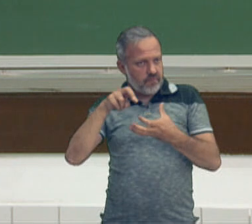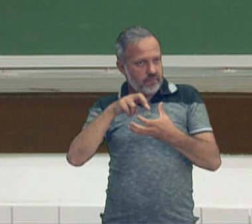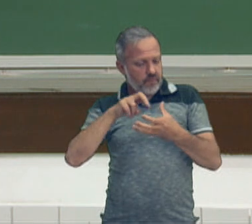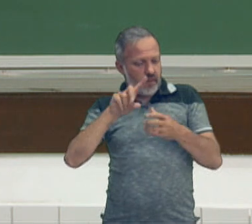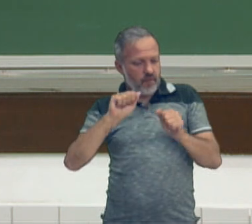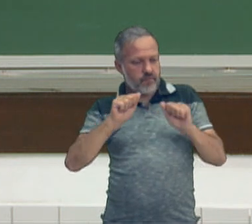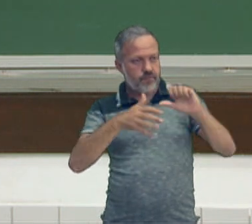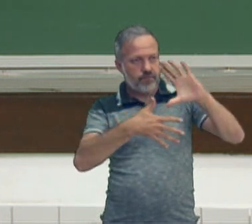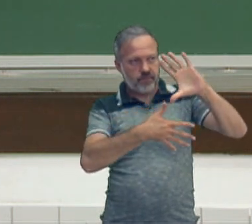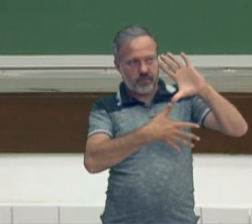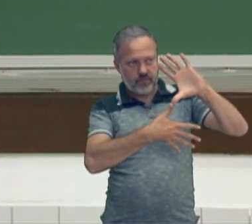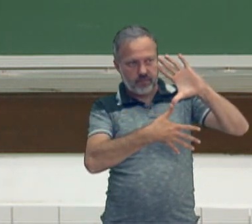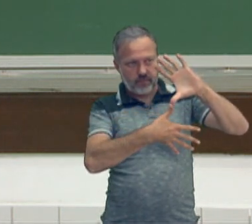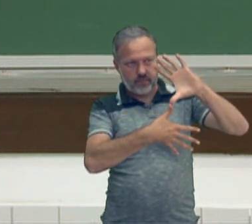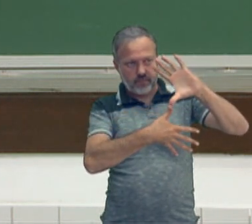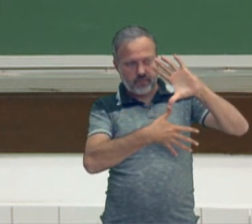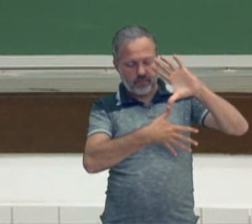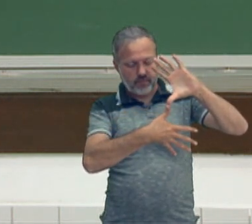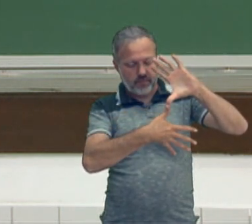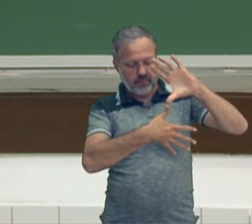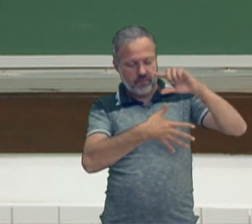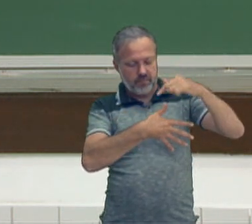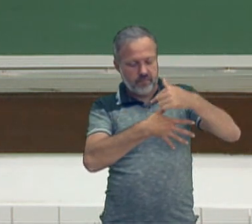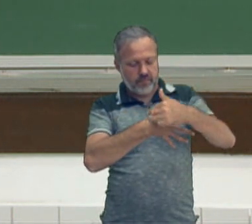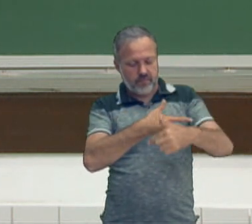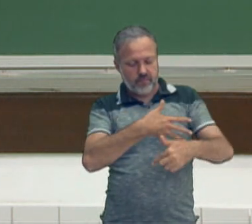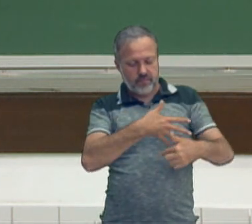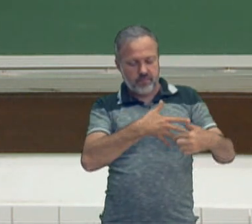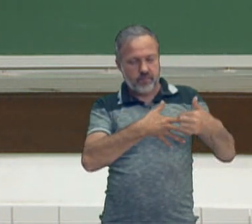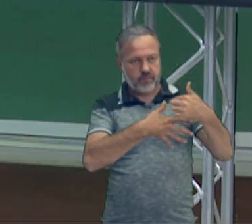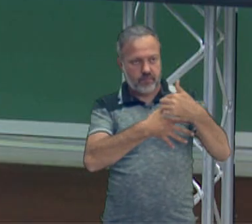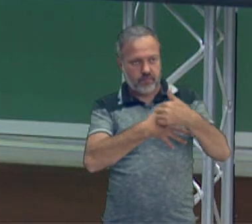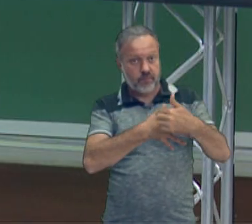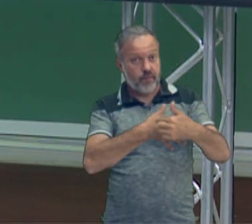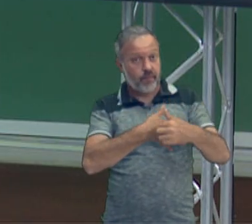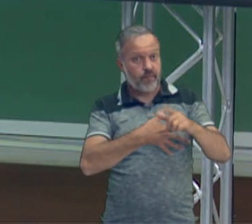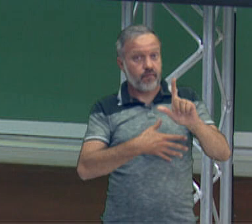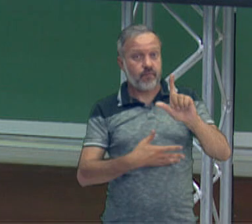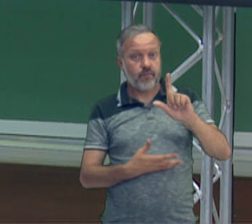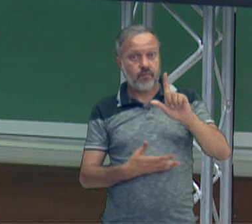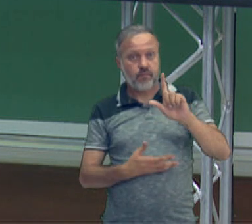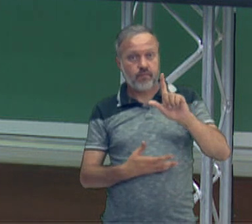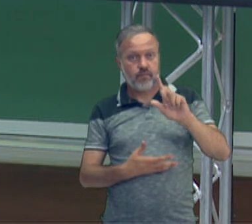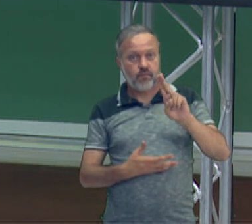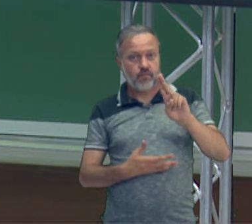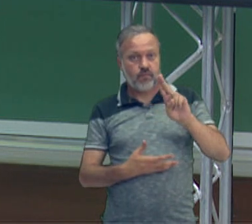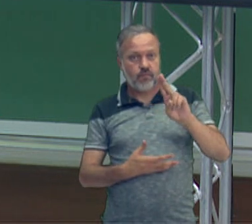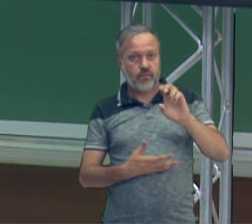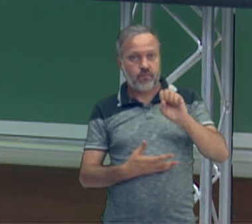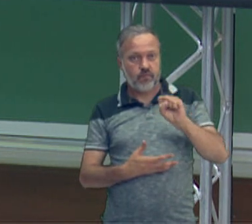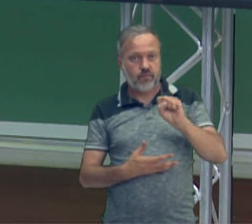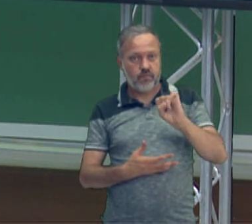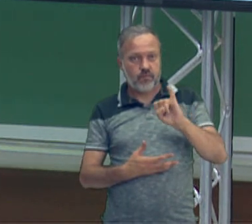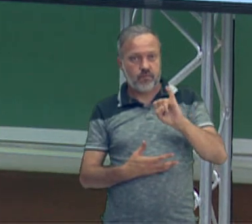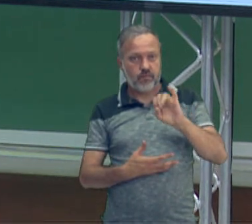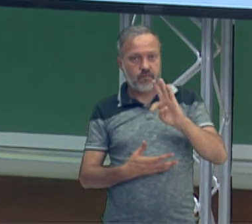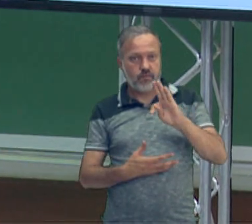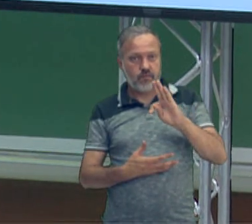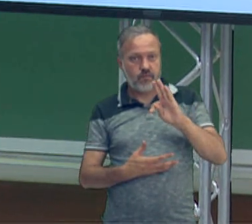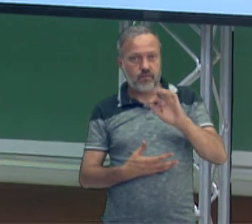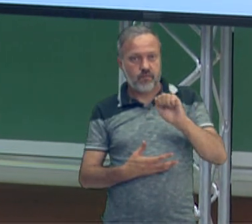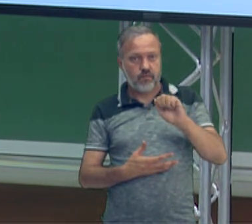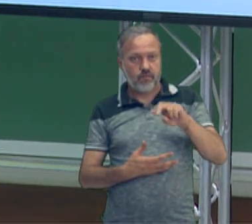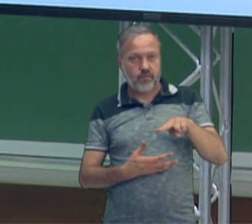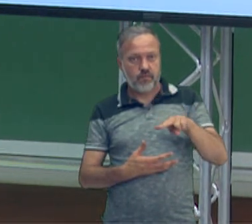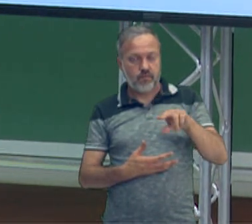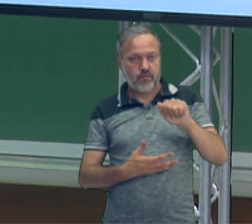o Brasil como América lusitana. Olha que legal. Então, a América lusitana seria a